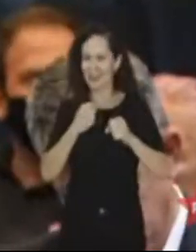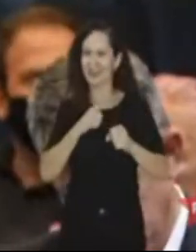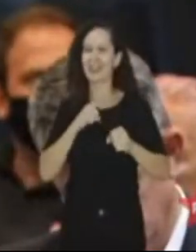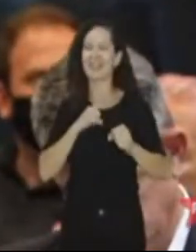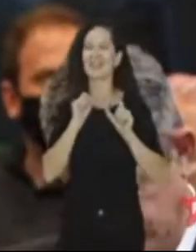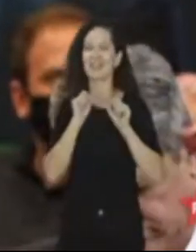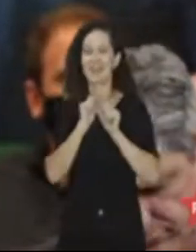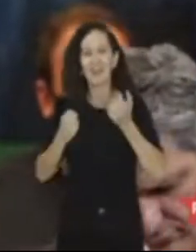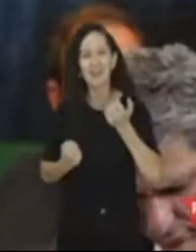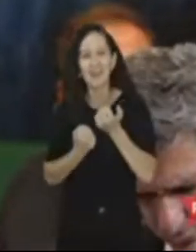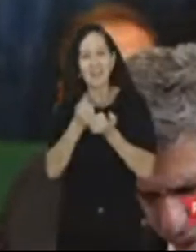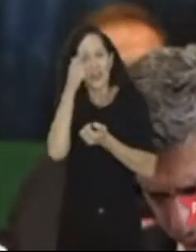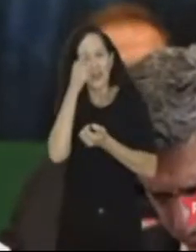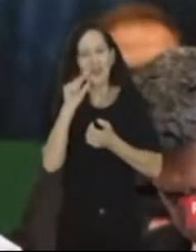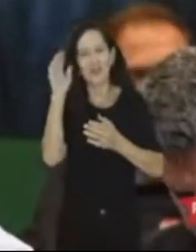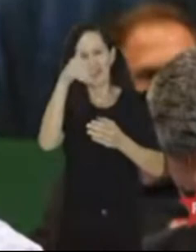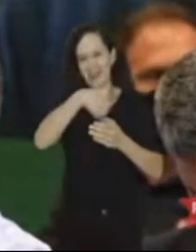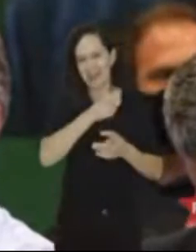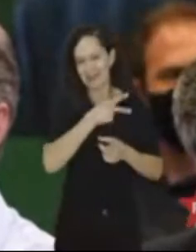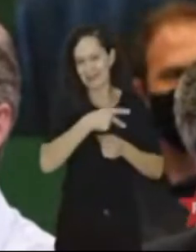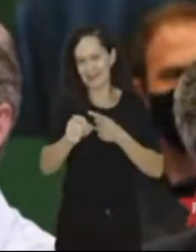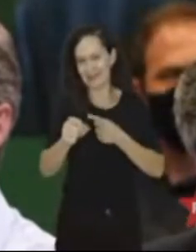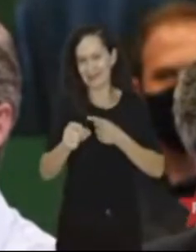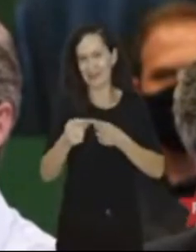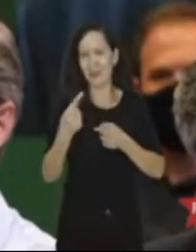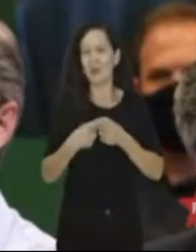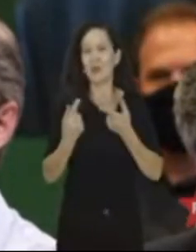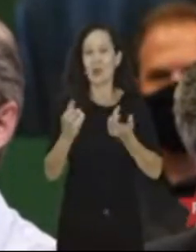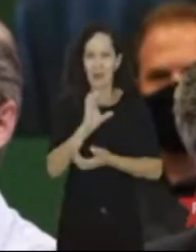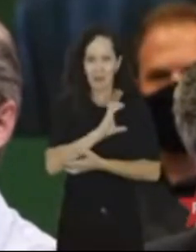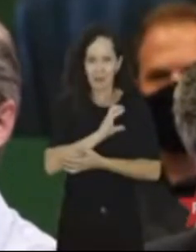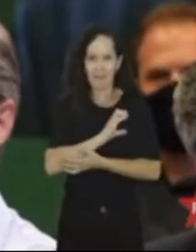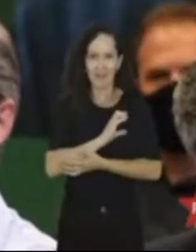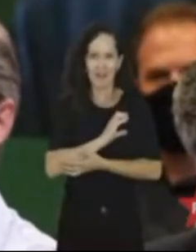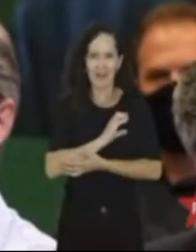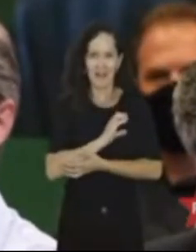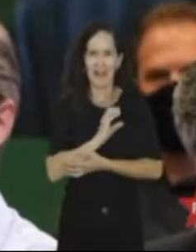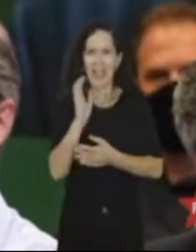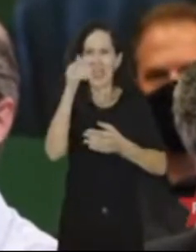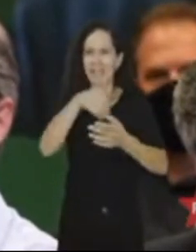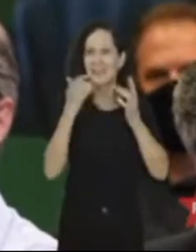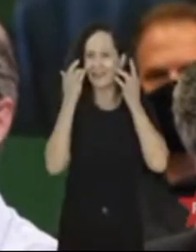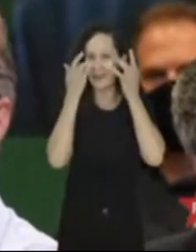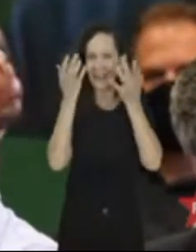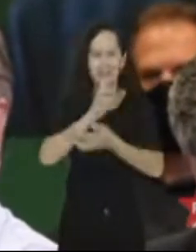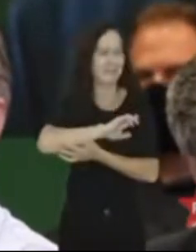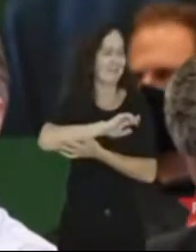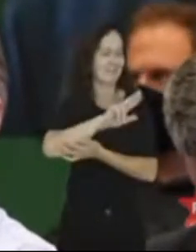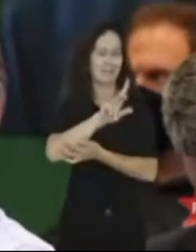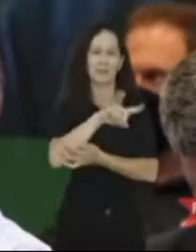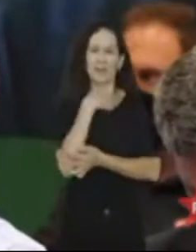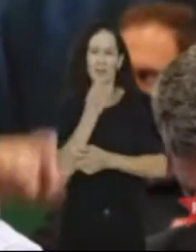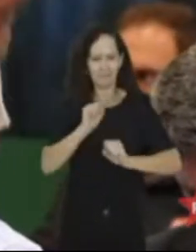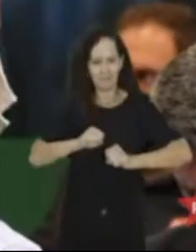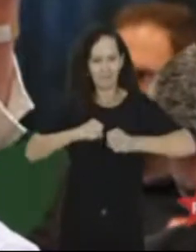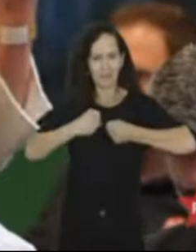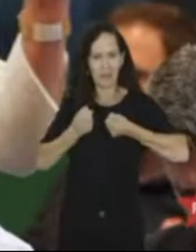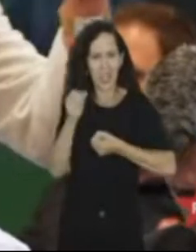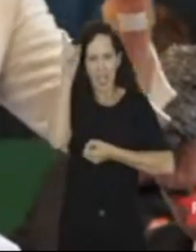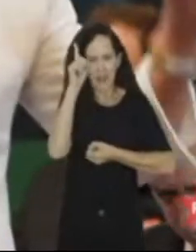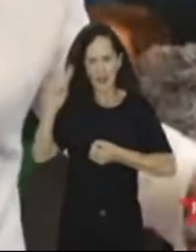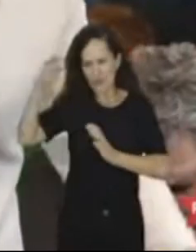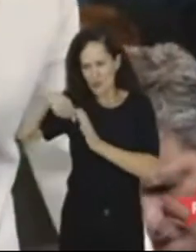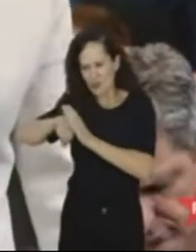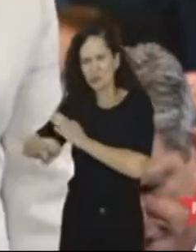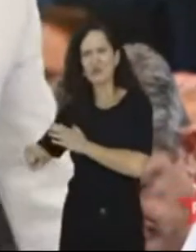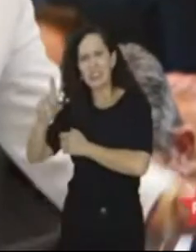essa eleição. Porque, companheirada, não vai ser uma eleição fácil. Nós vamos enfrentar a extrema-direita, nós vamos enfrentar